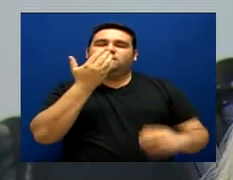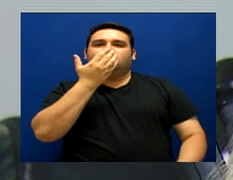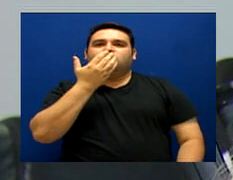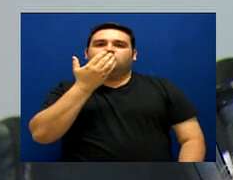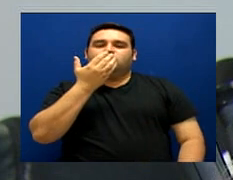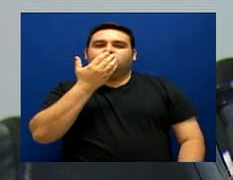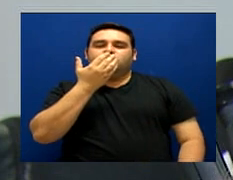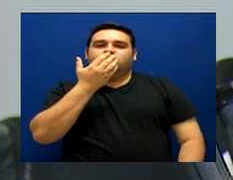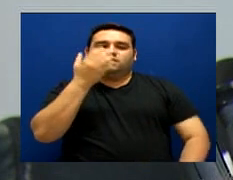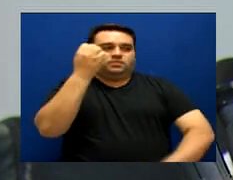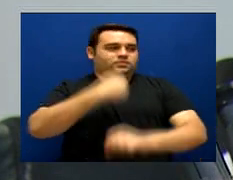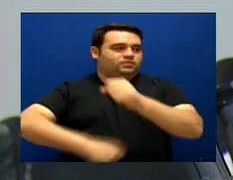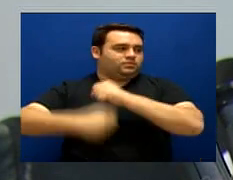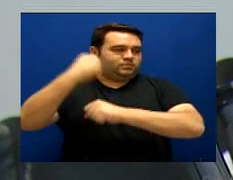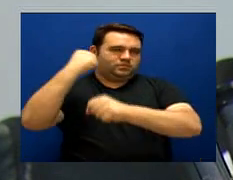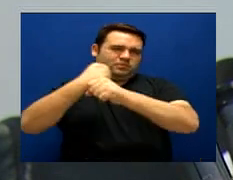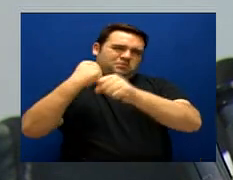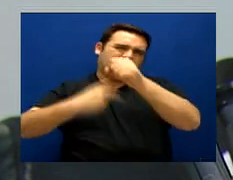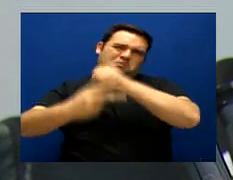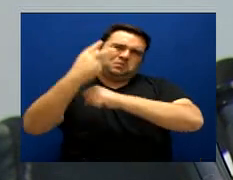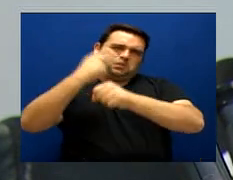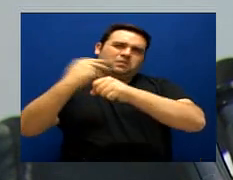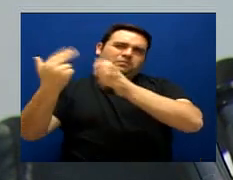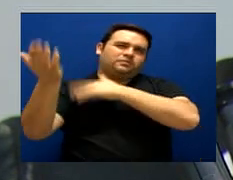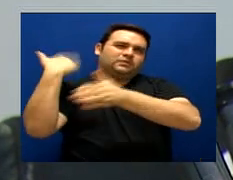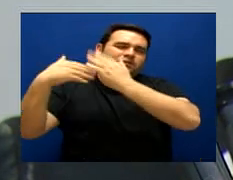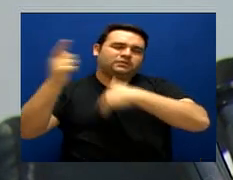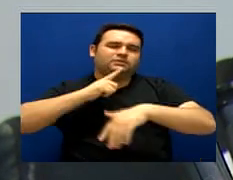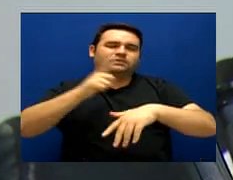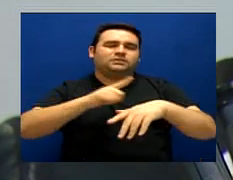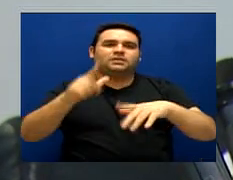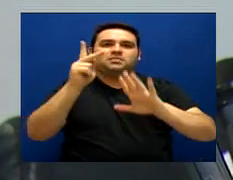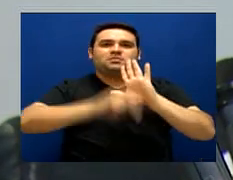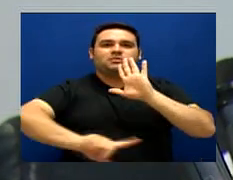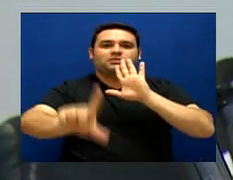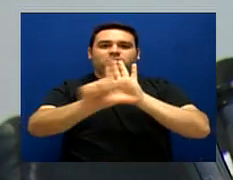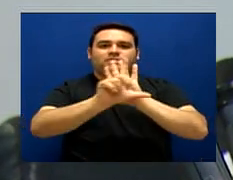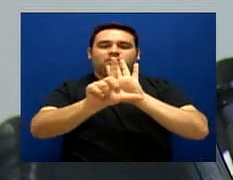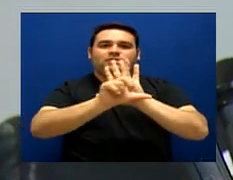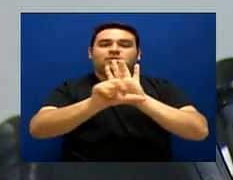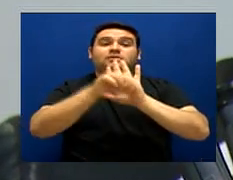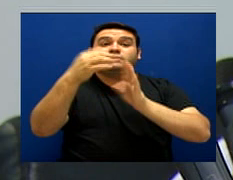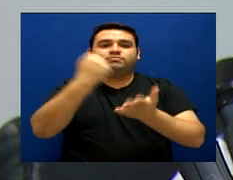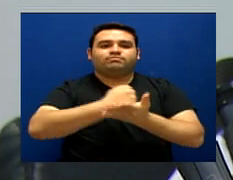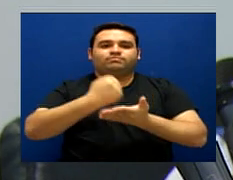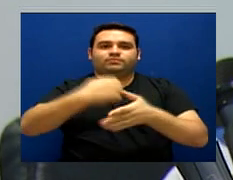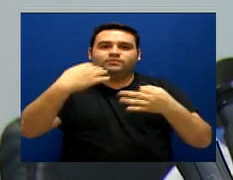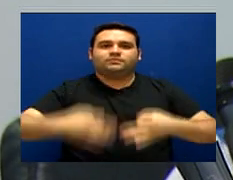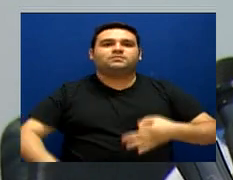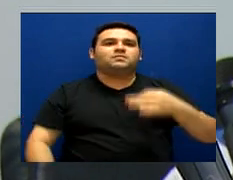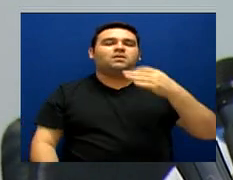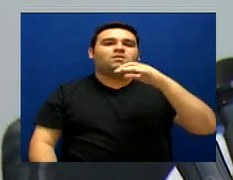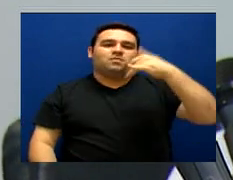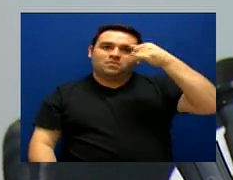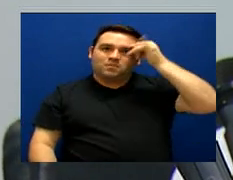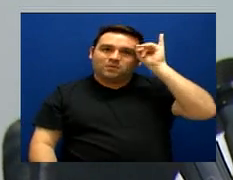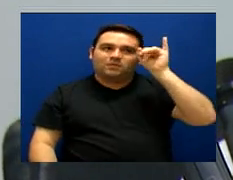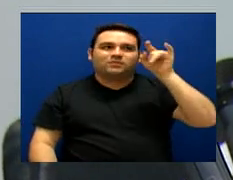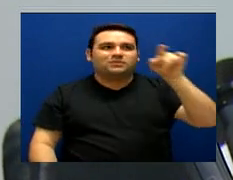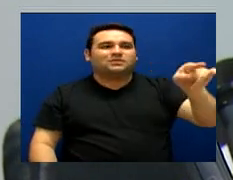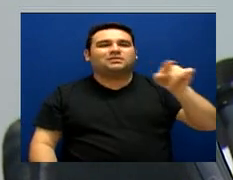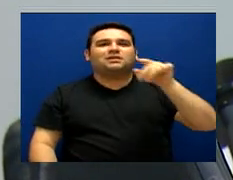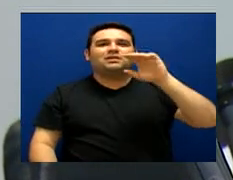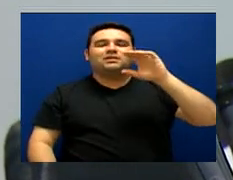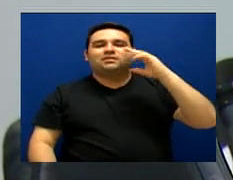Foi proposto um ano retrasado, se não me engano, um projeto de lei para poder legalizar a vaquejada no Ceará, e